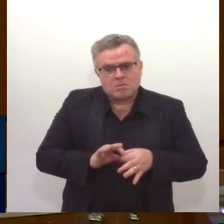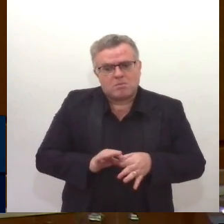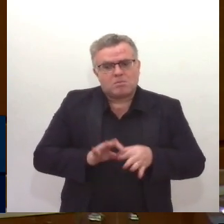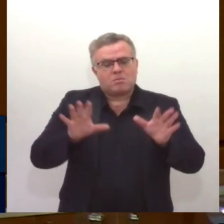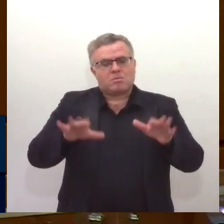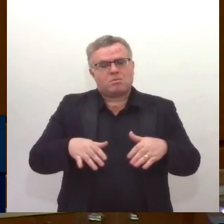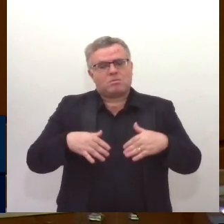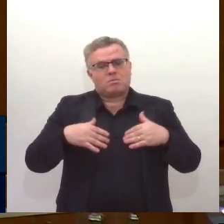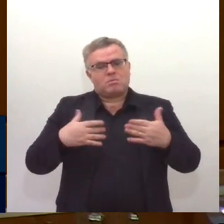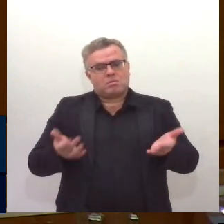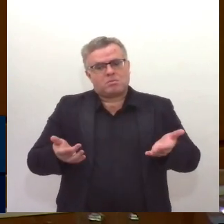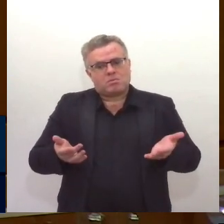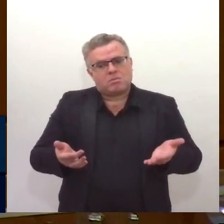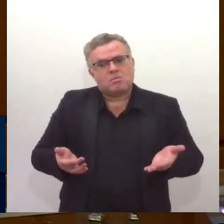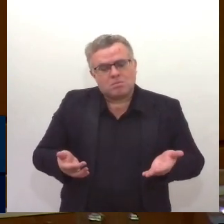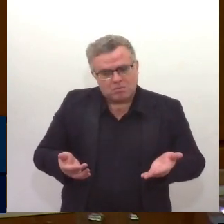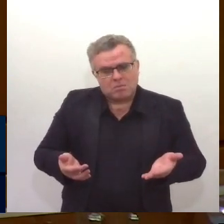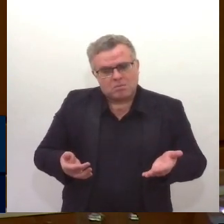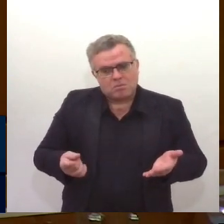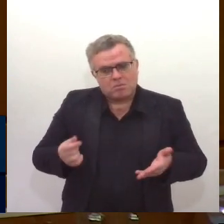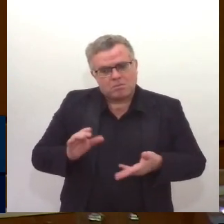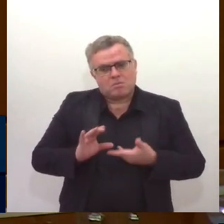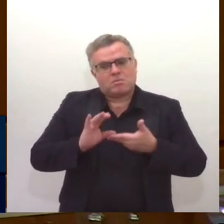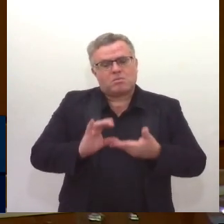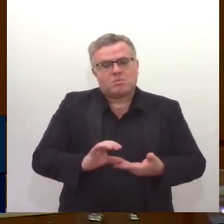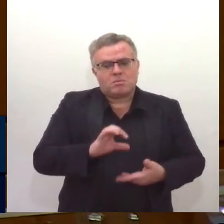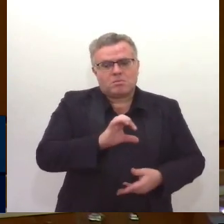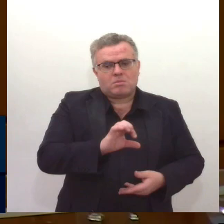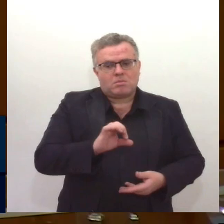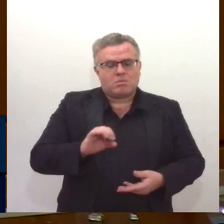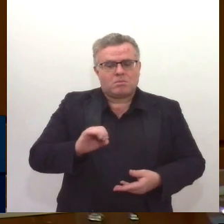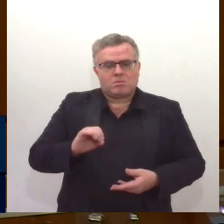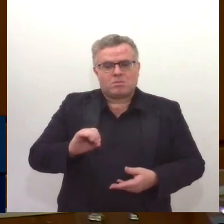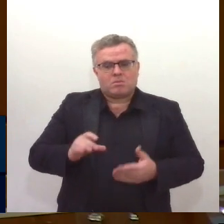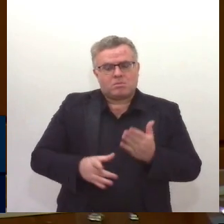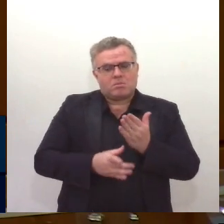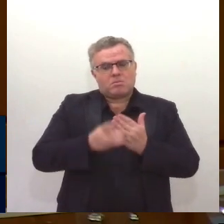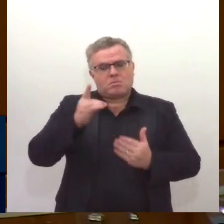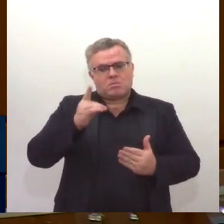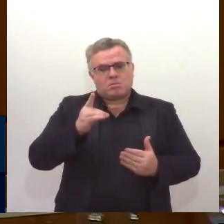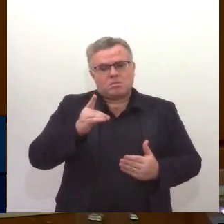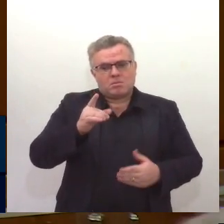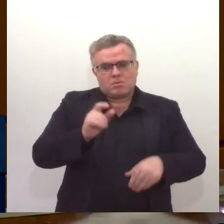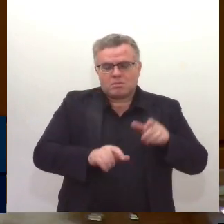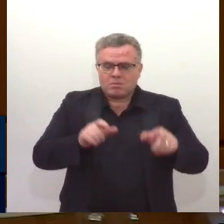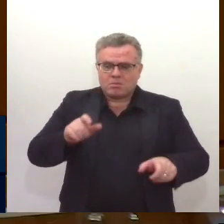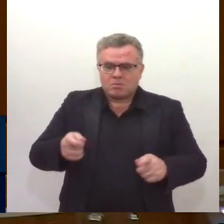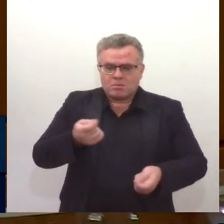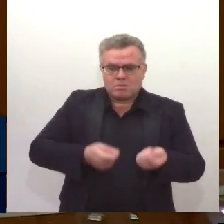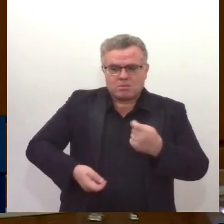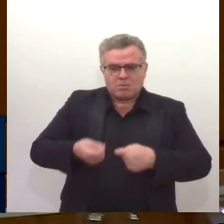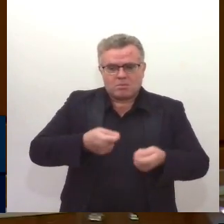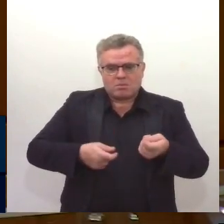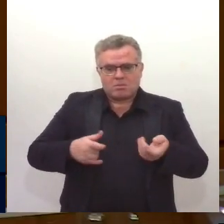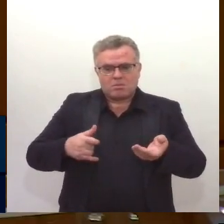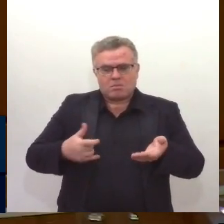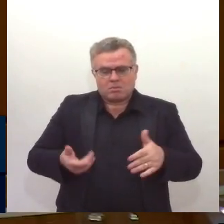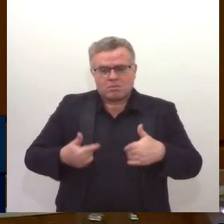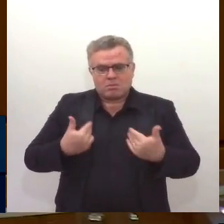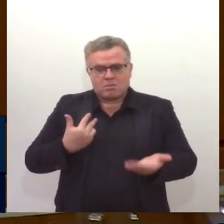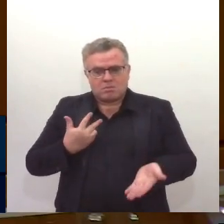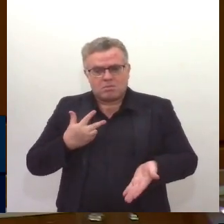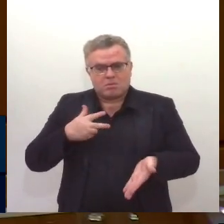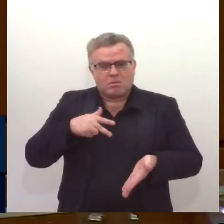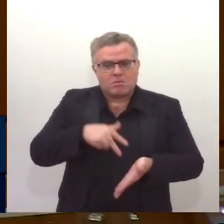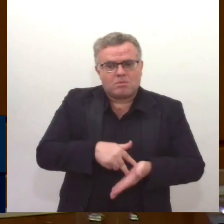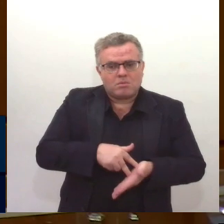valor até de $900, o comerciante ter que assistir um assaltante entrar dentro da